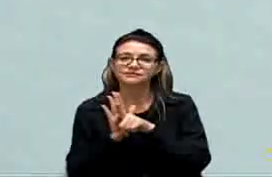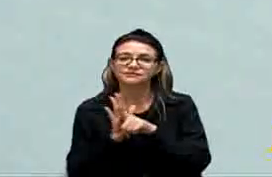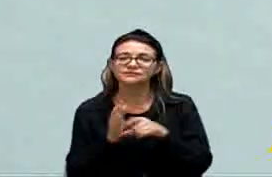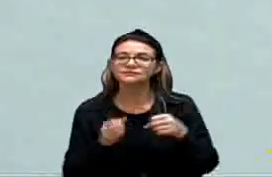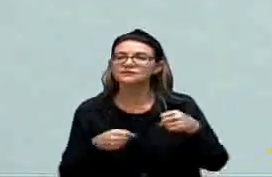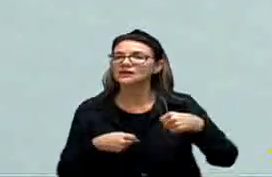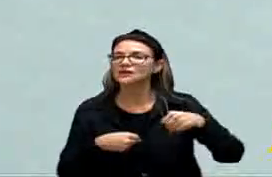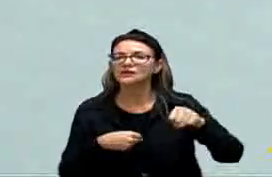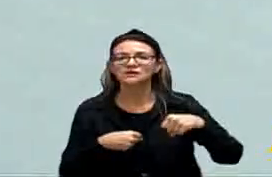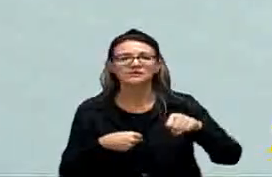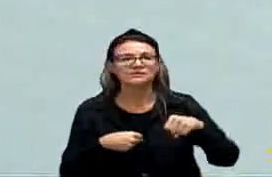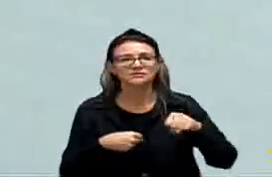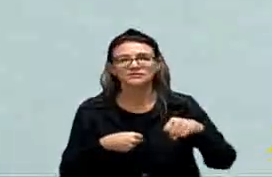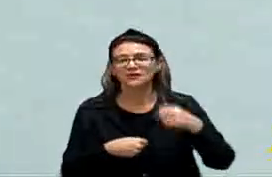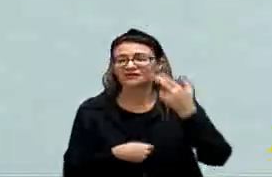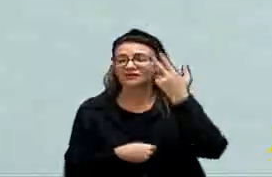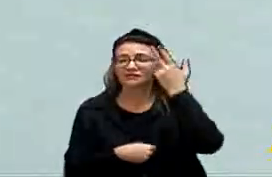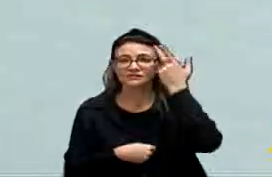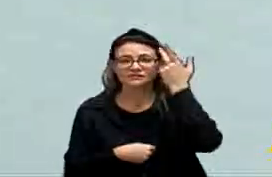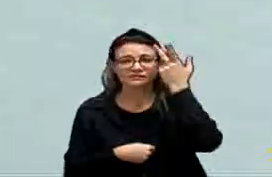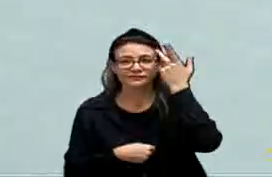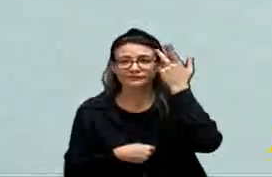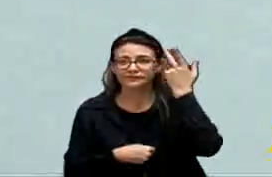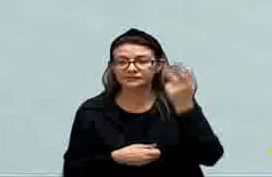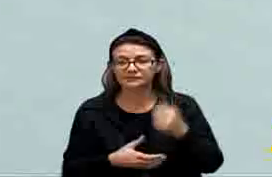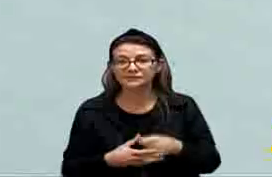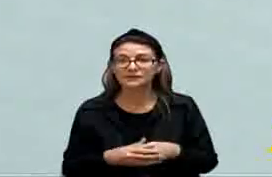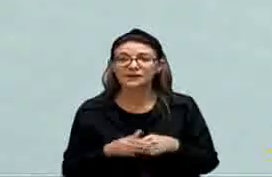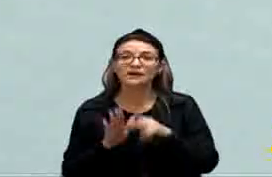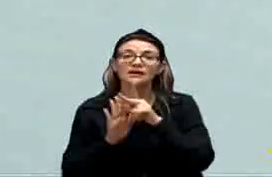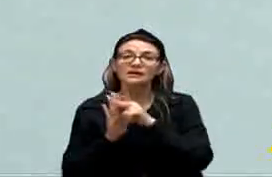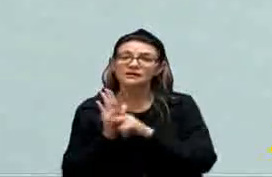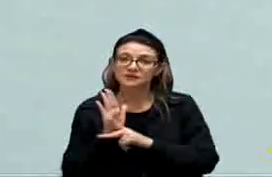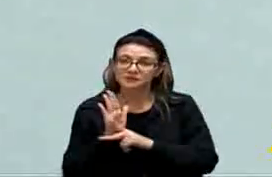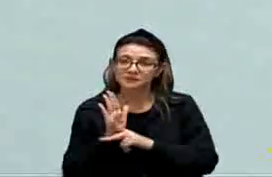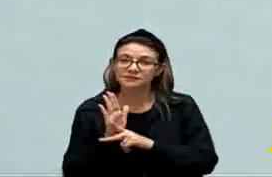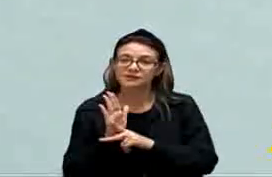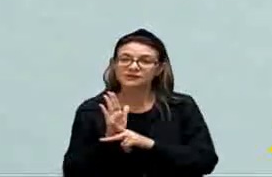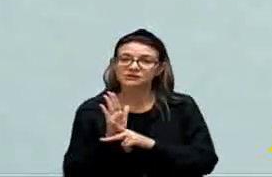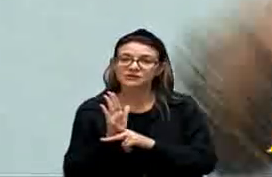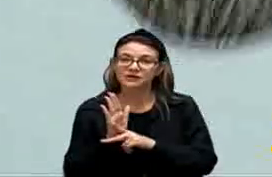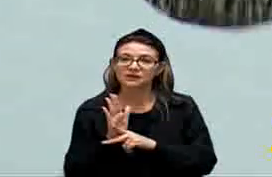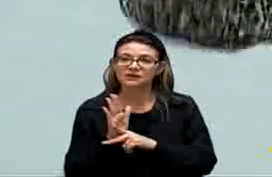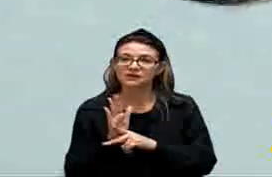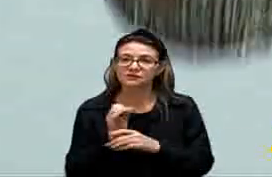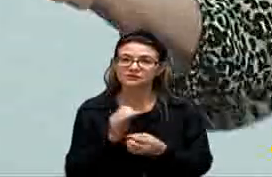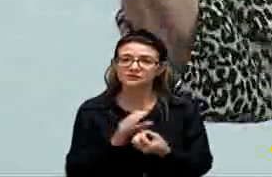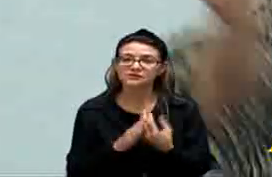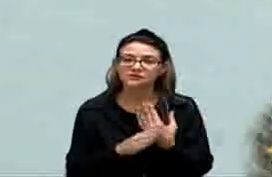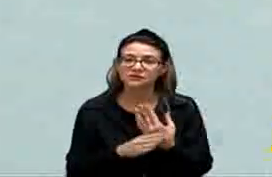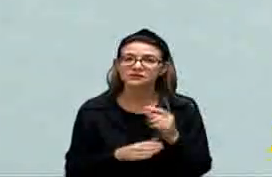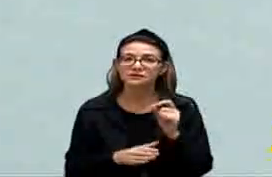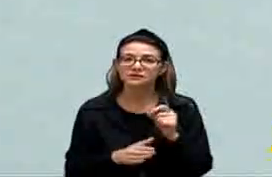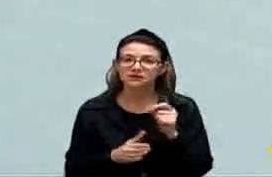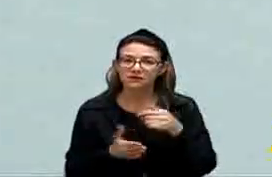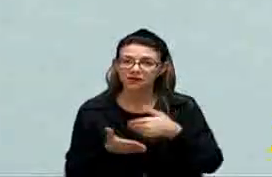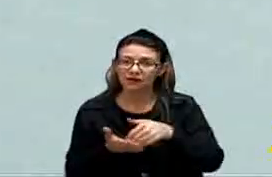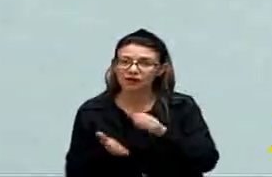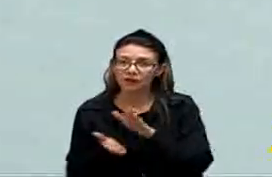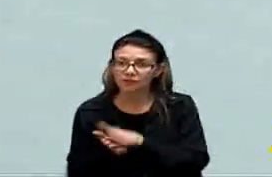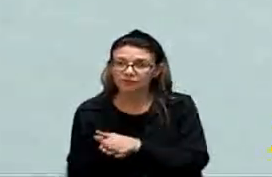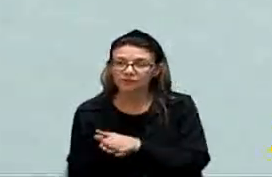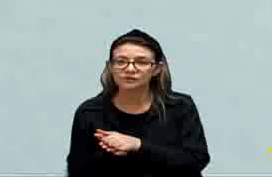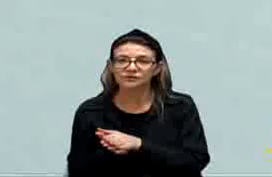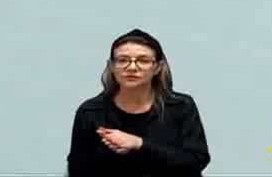muito comum então o projeto prevê multa fechamento de estabelecimentos que não obedecem as legislações